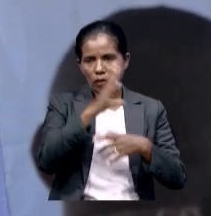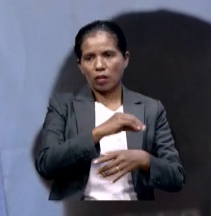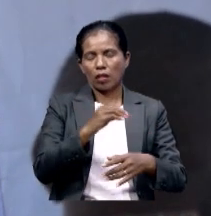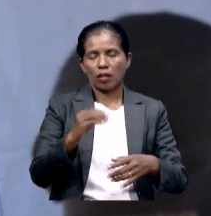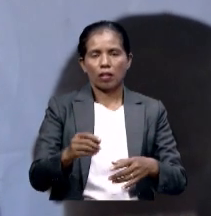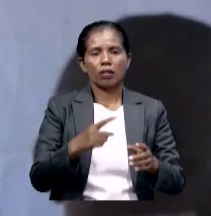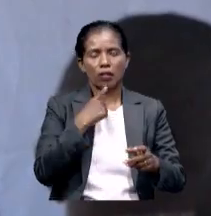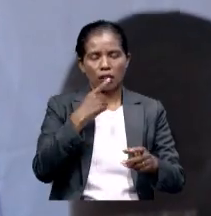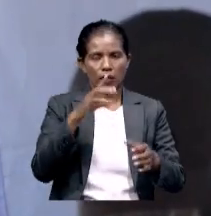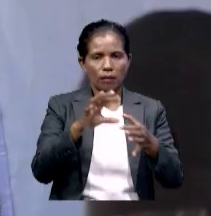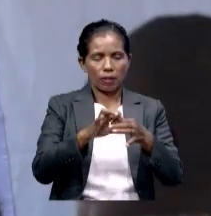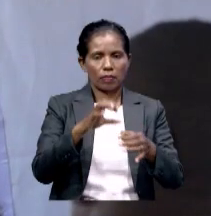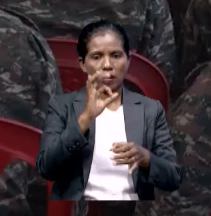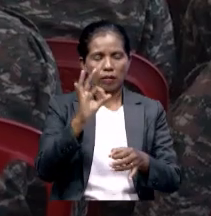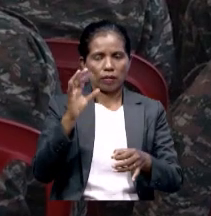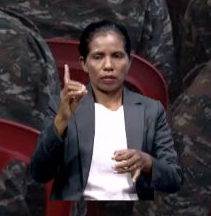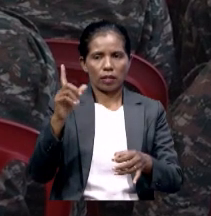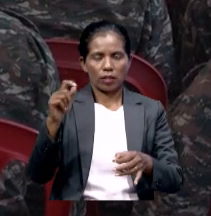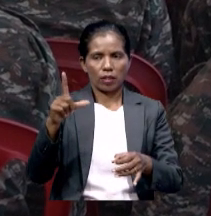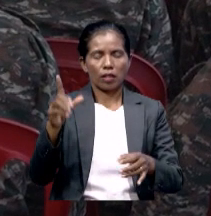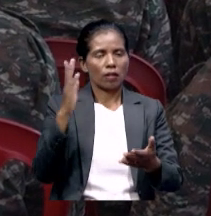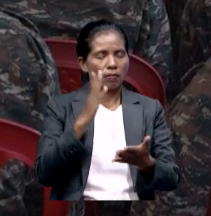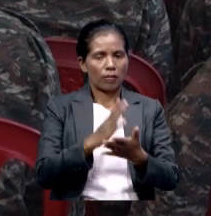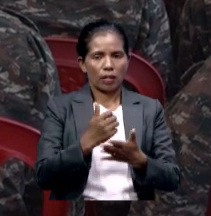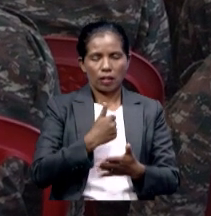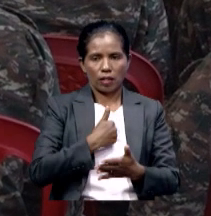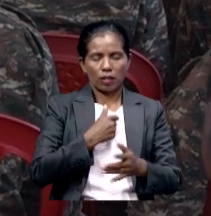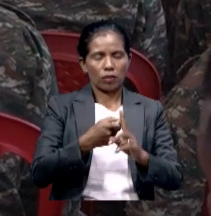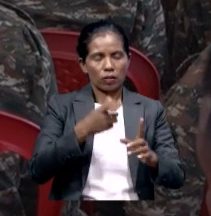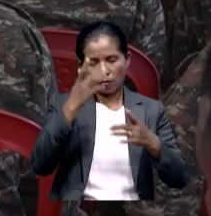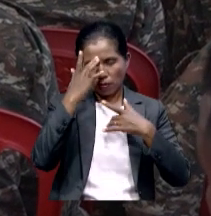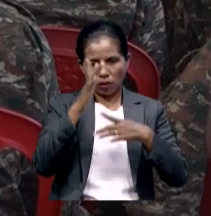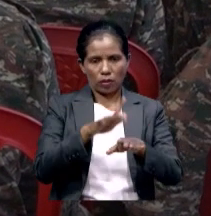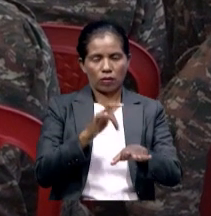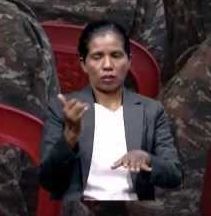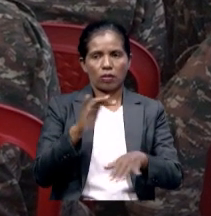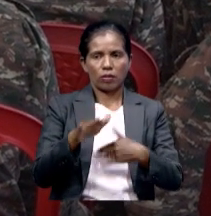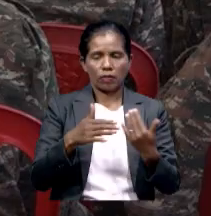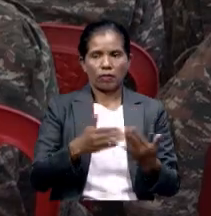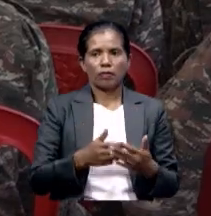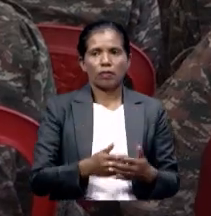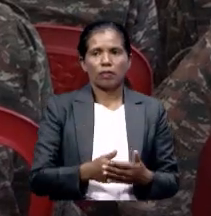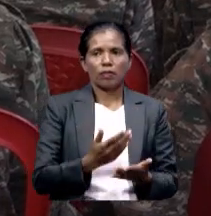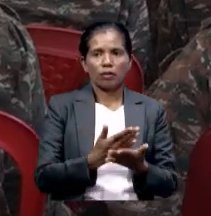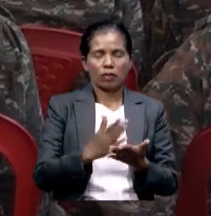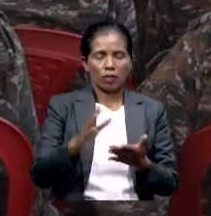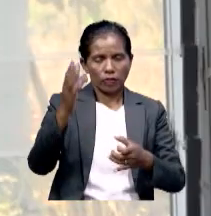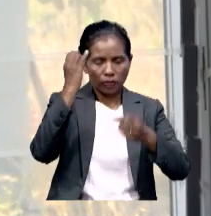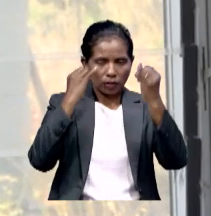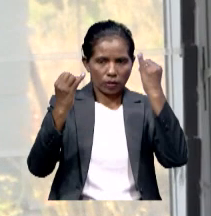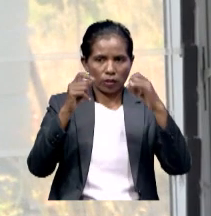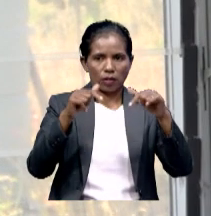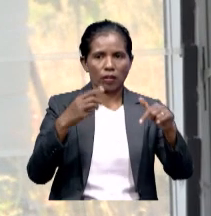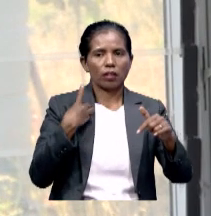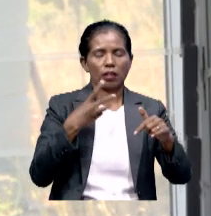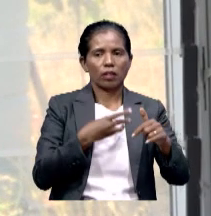parte apela ba membro FFDTL atu prevene an husi moras sada etira. Sensibilização ainda né e tá